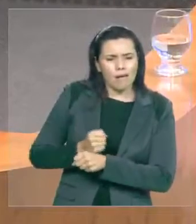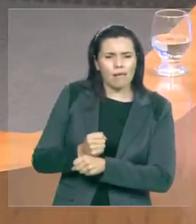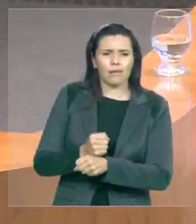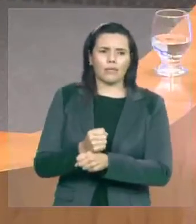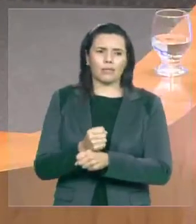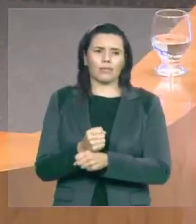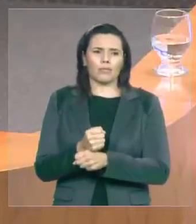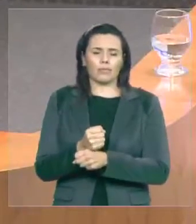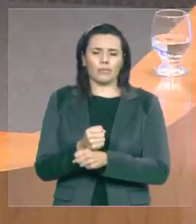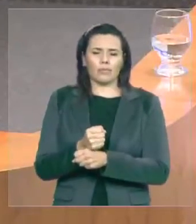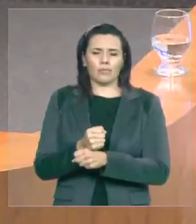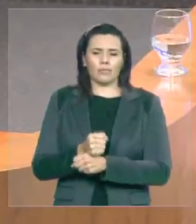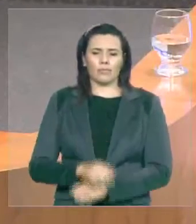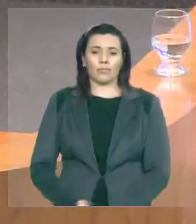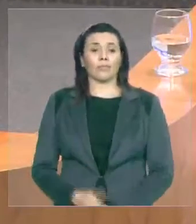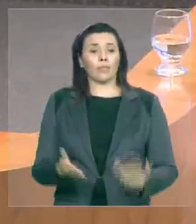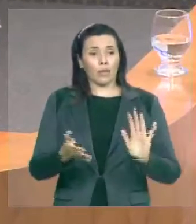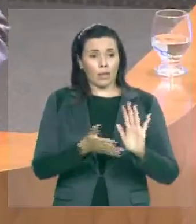esta licitação,